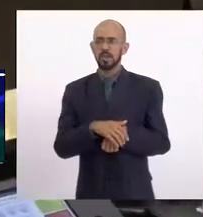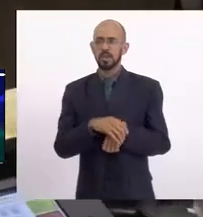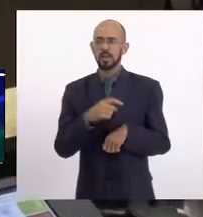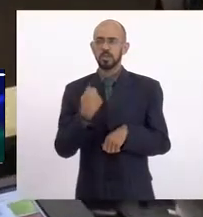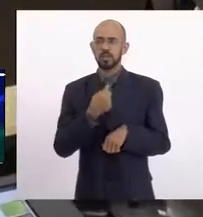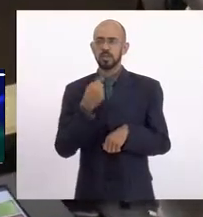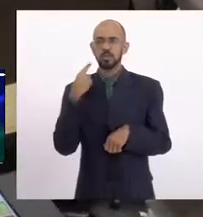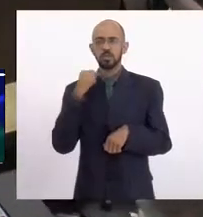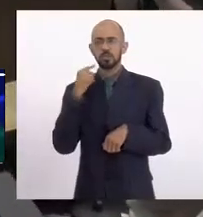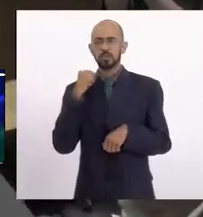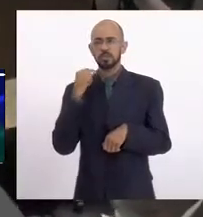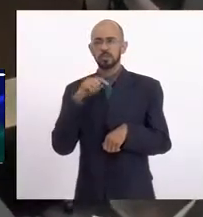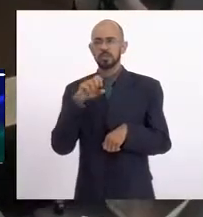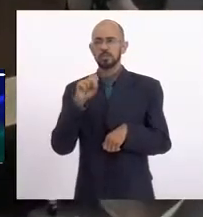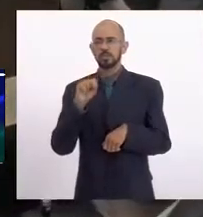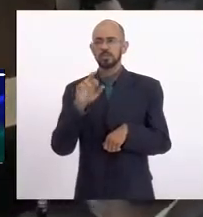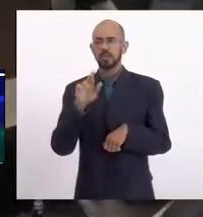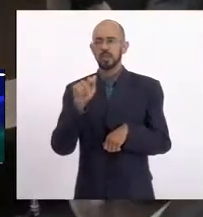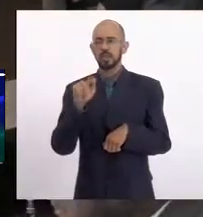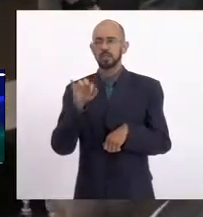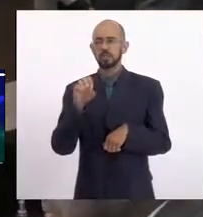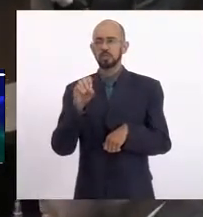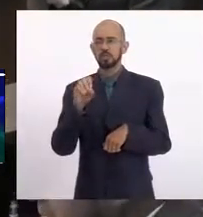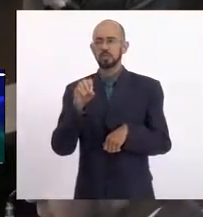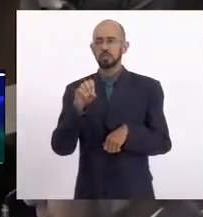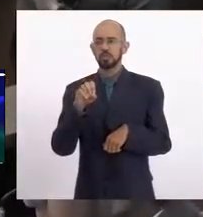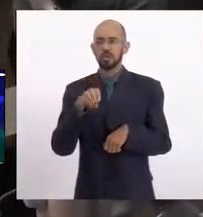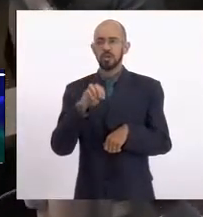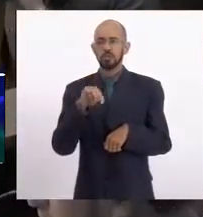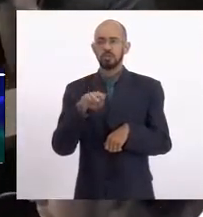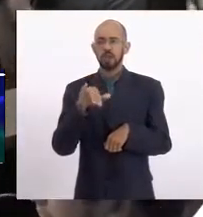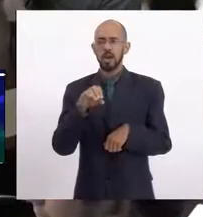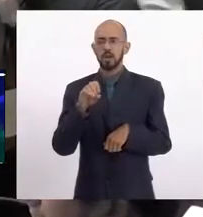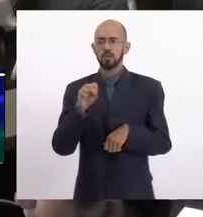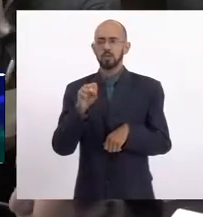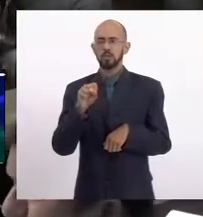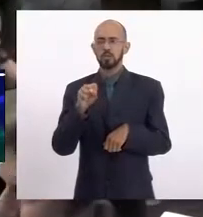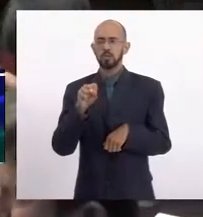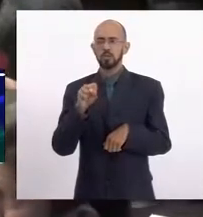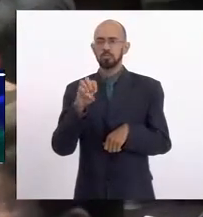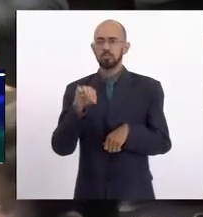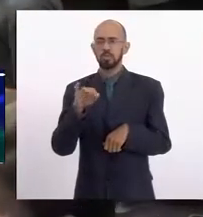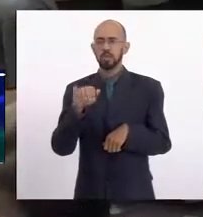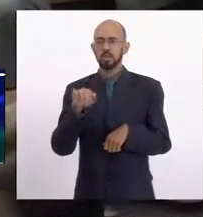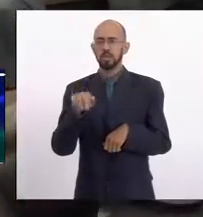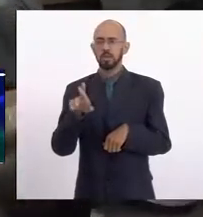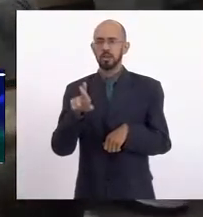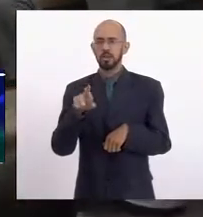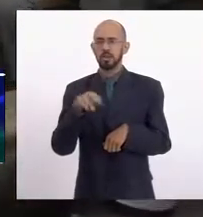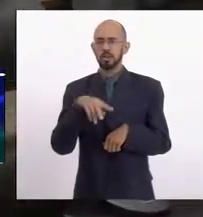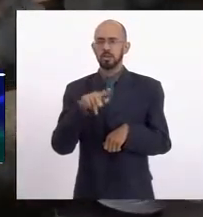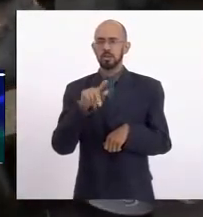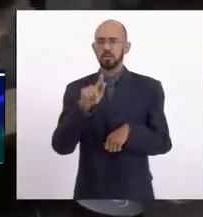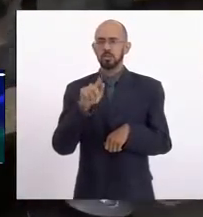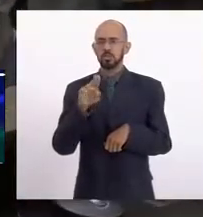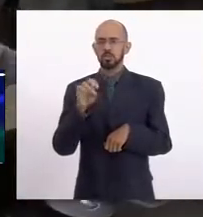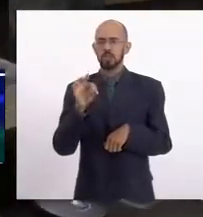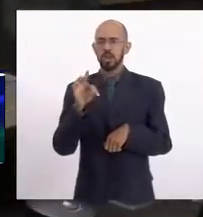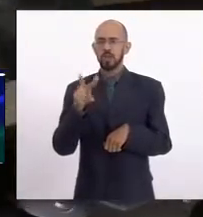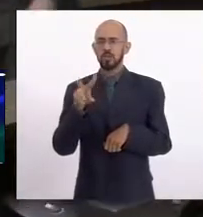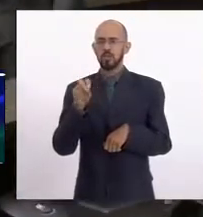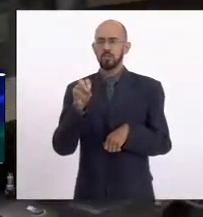Sérgio Valdecir da Saúde Marcus Miller meu irmão está vos Schmidt Oi